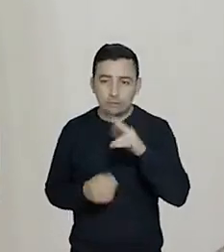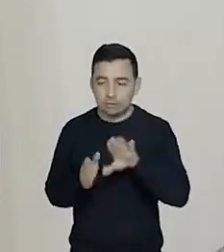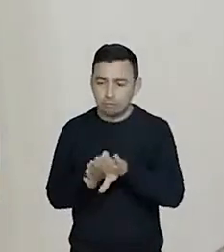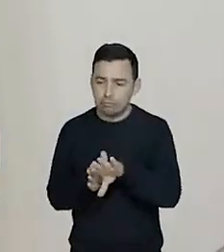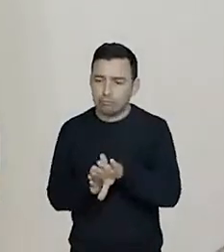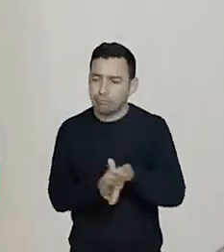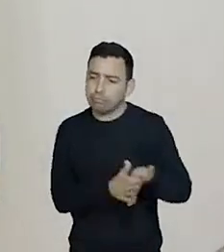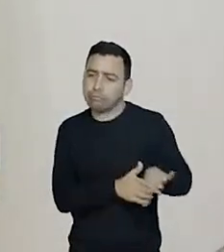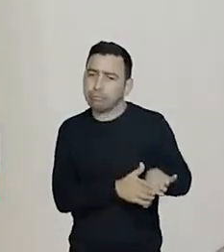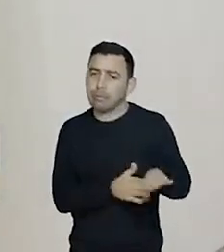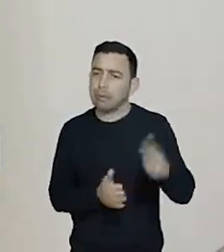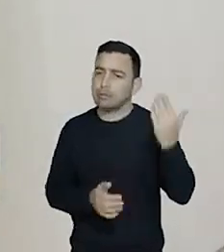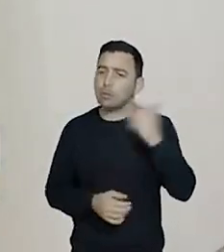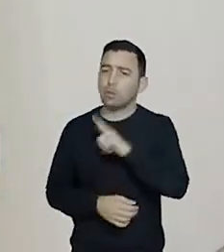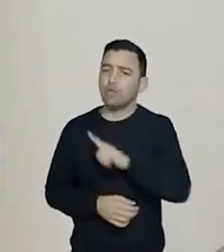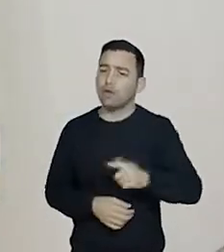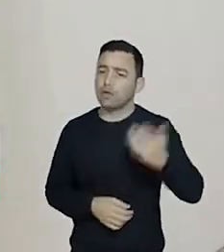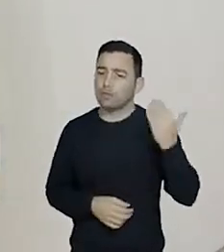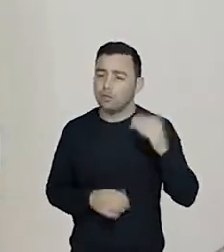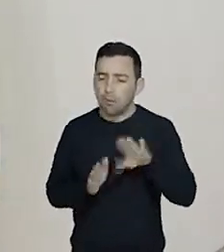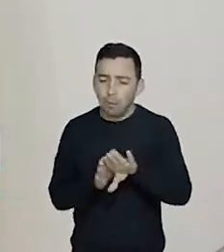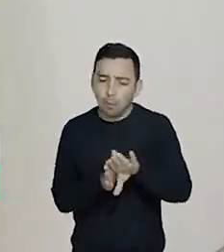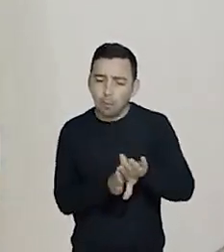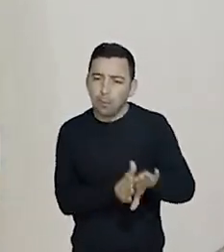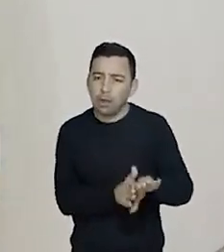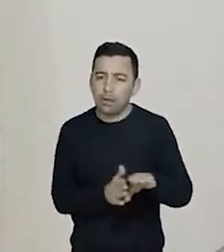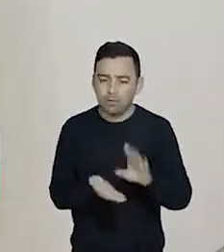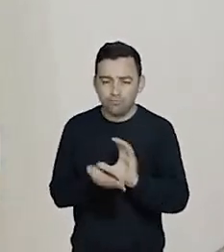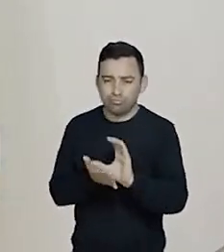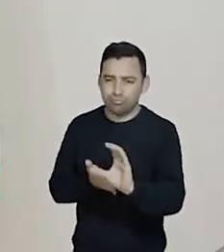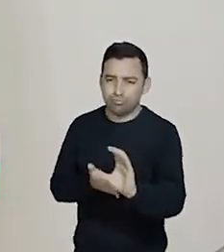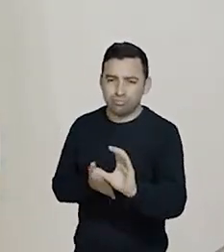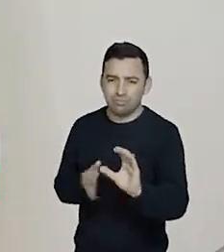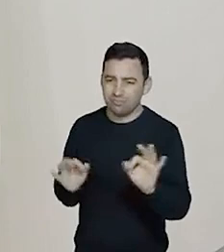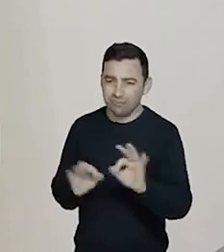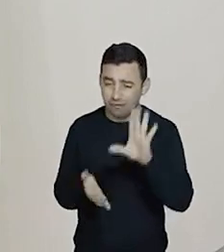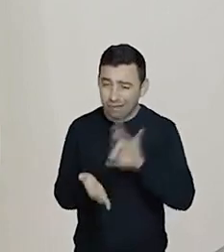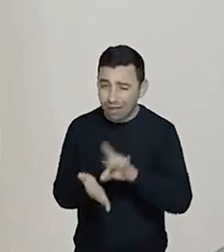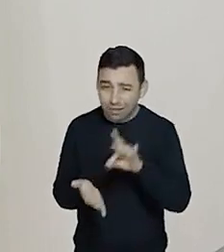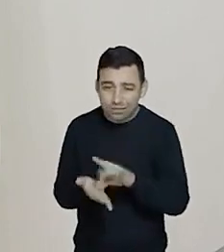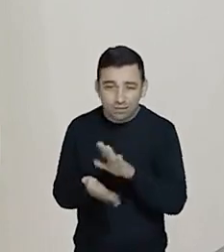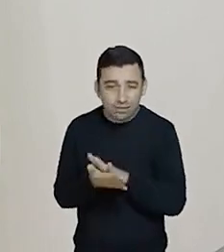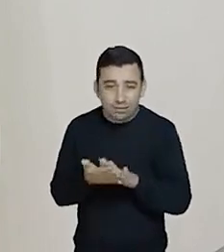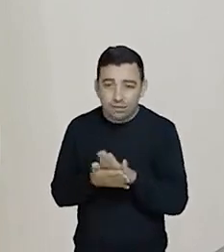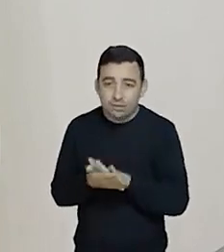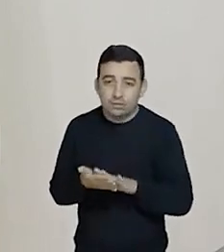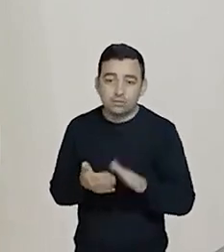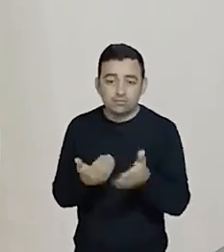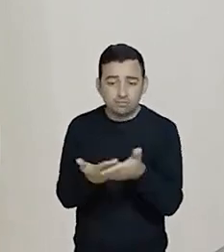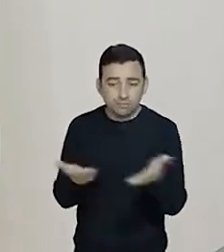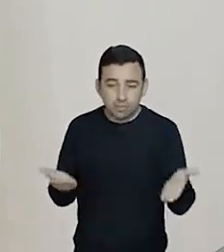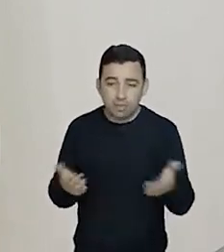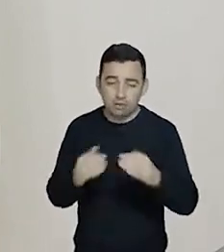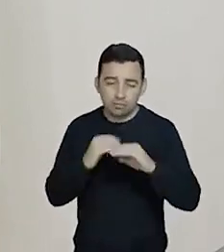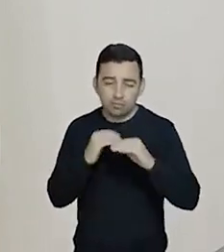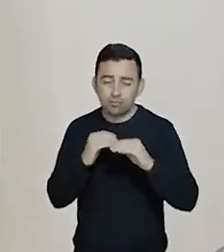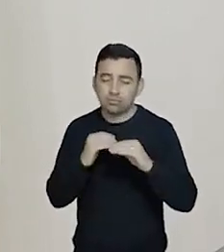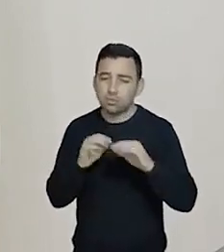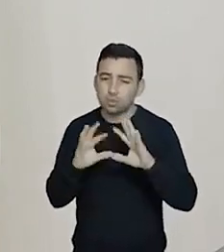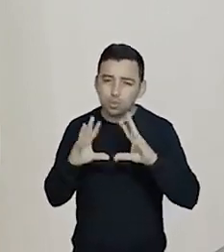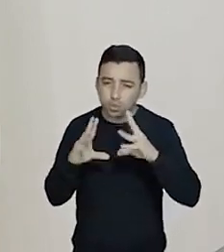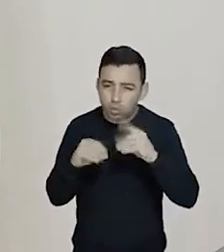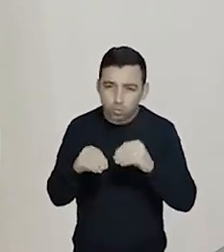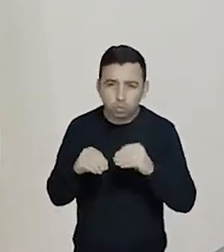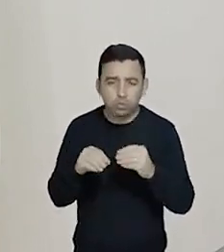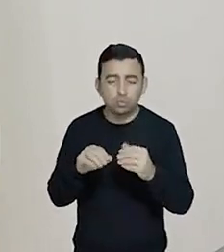atrás pois não tiveram investimentos reais nestas estradas que ligam nosso Estado de Santa